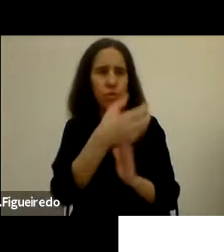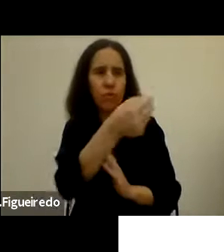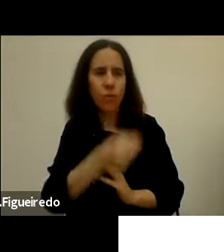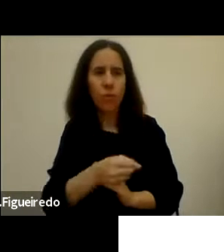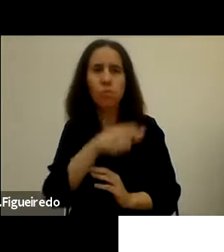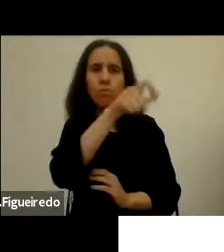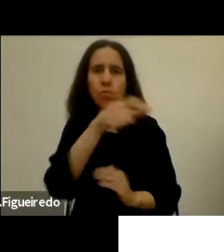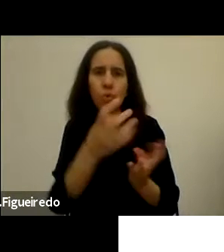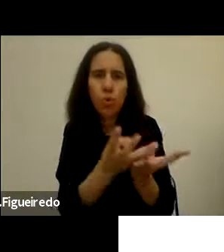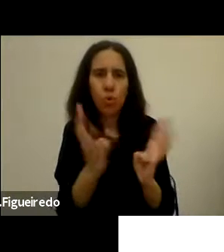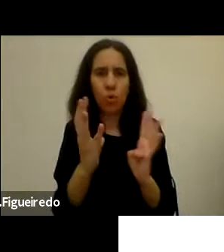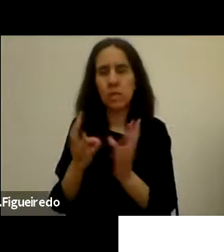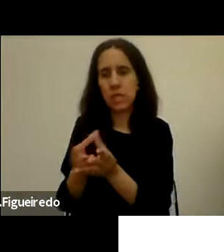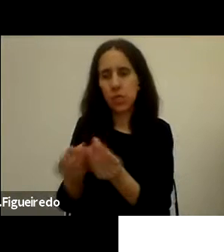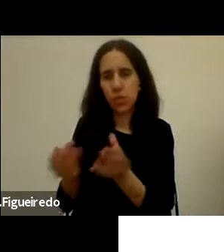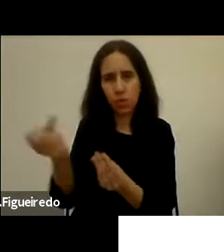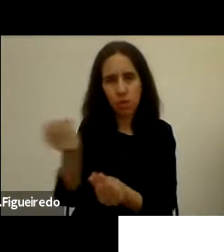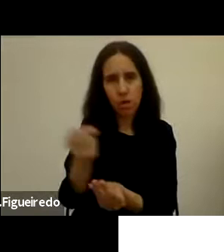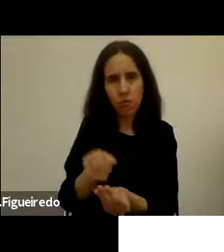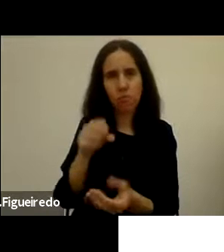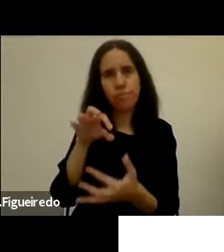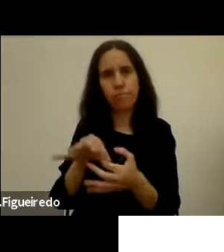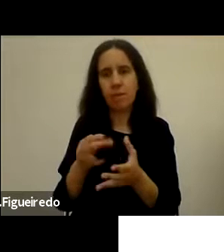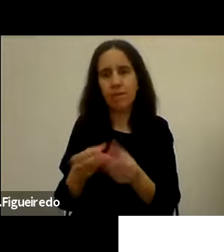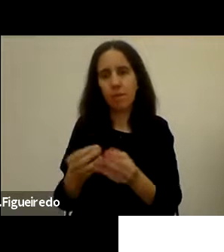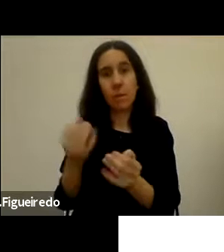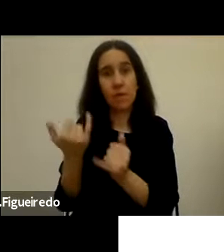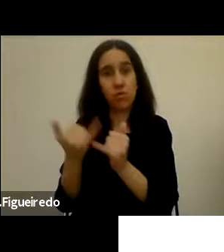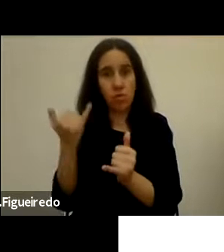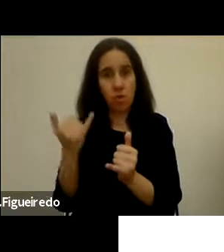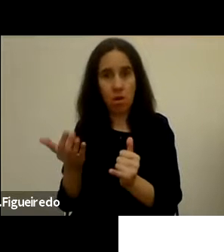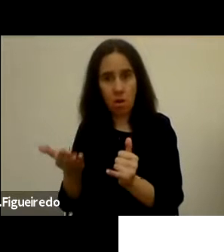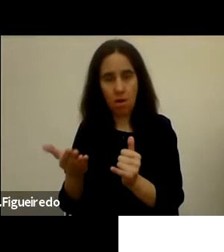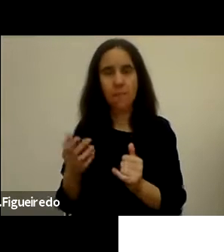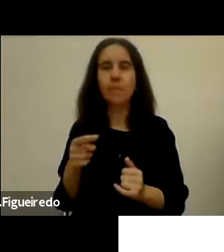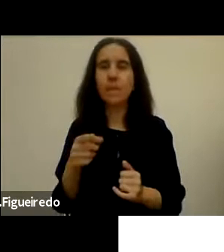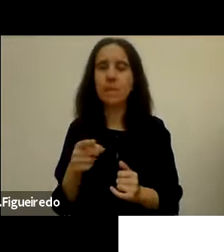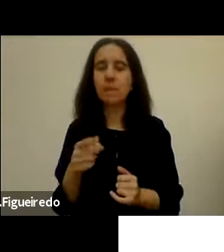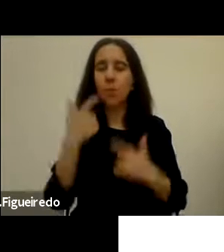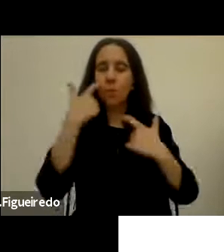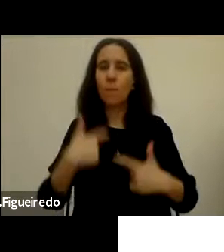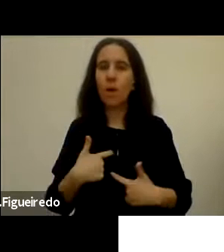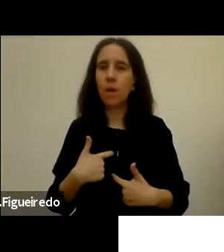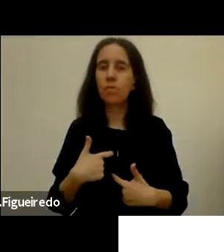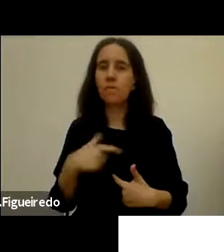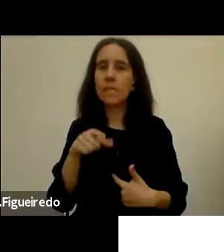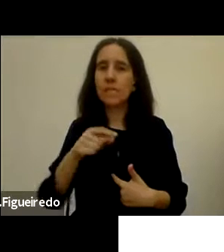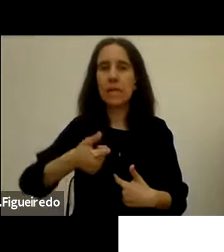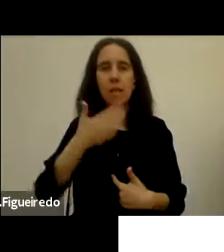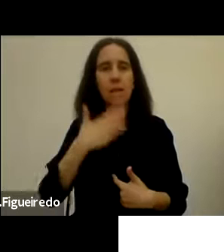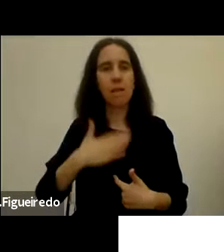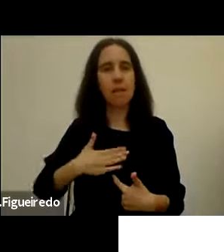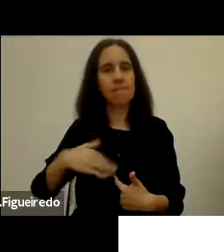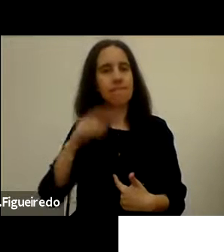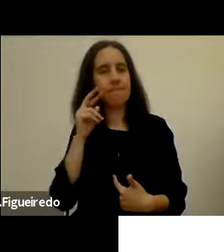pessoas, que abrangeu instrumentos ligados às ferramentas digitais, este componente humano foi também um que nos mereceu